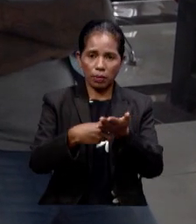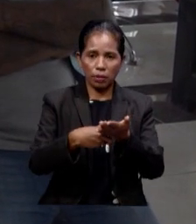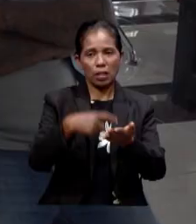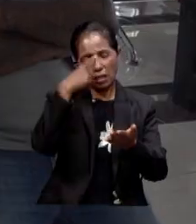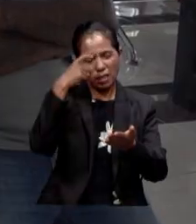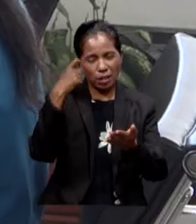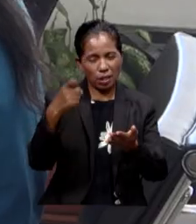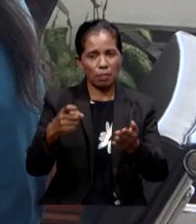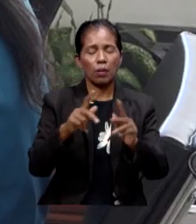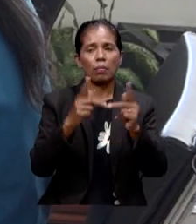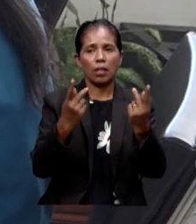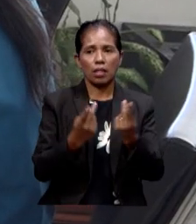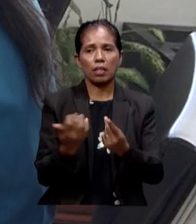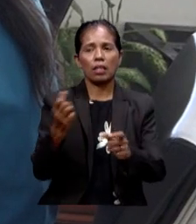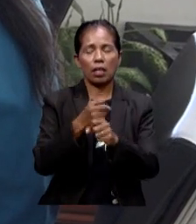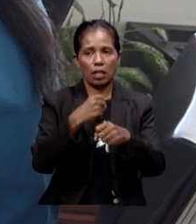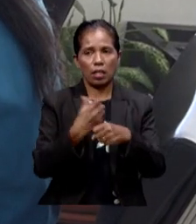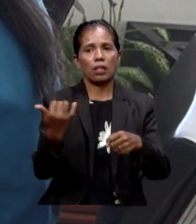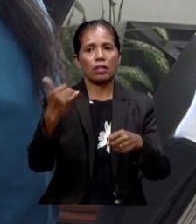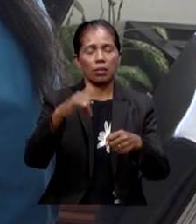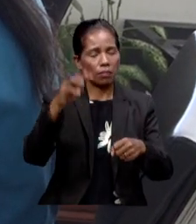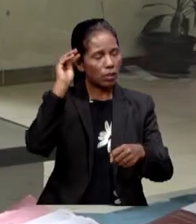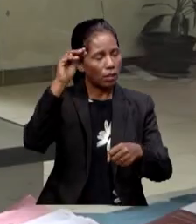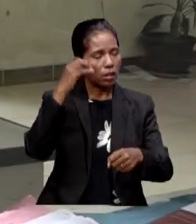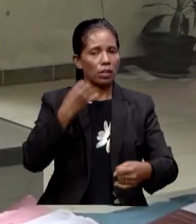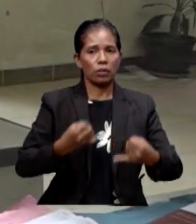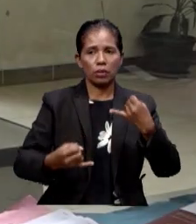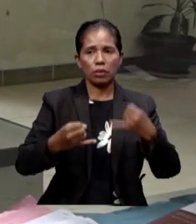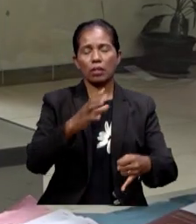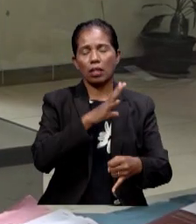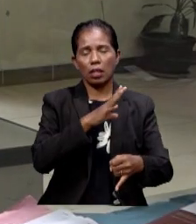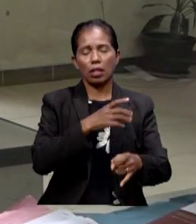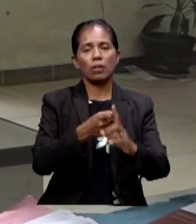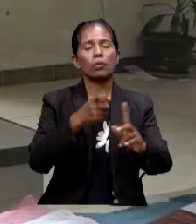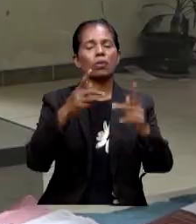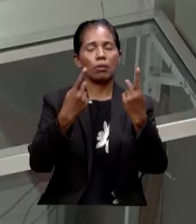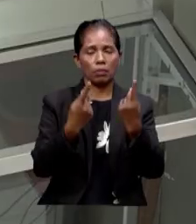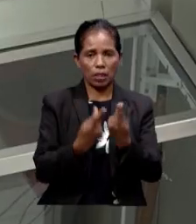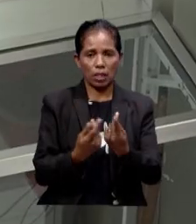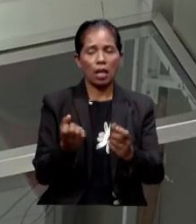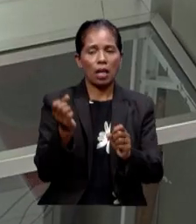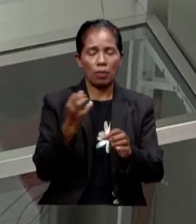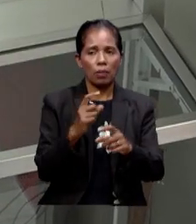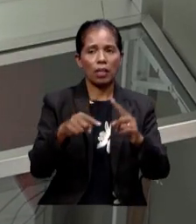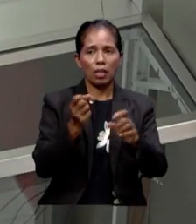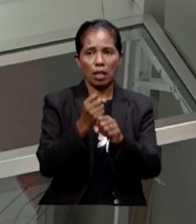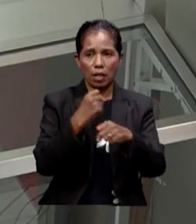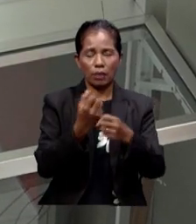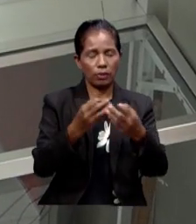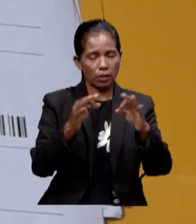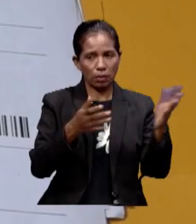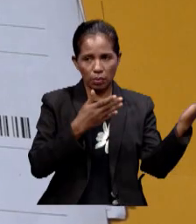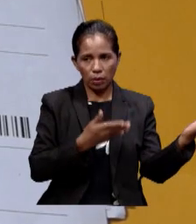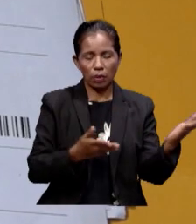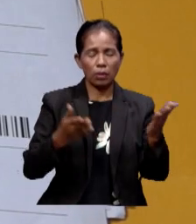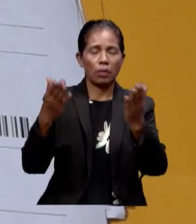uma companhia se produz ela no Ministério da Justiça, rendeito e companhia, vai reproduzir outro, belharuca ou na caderneta